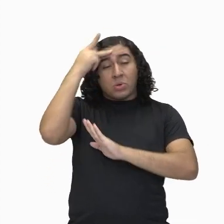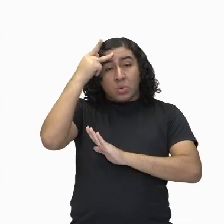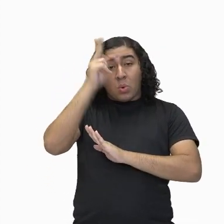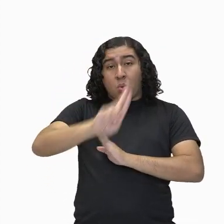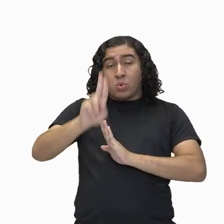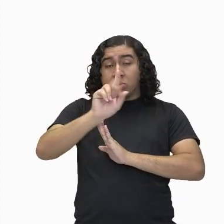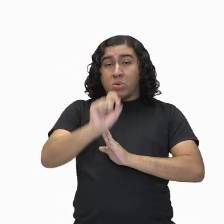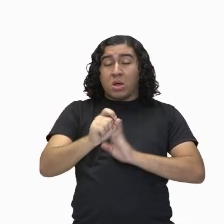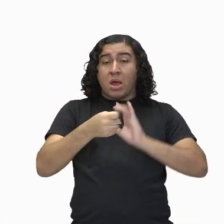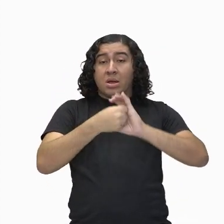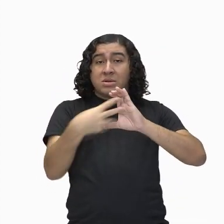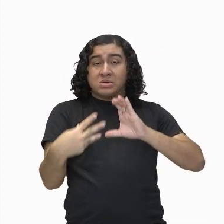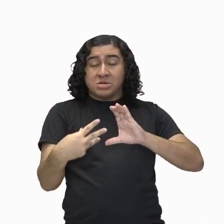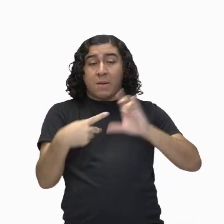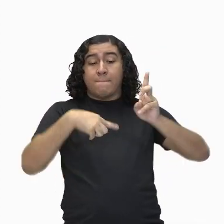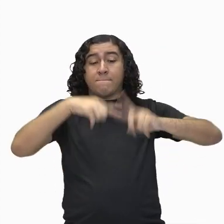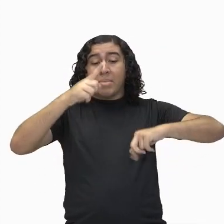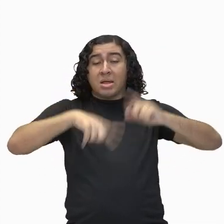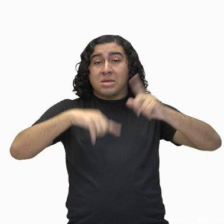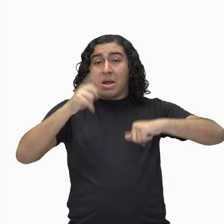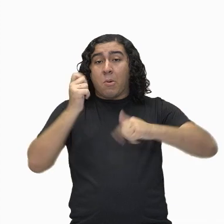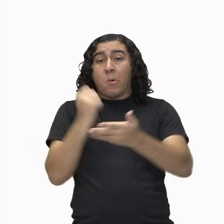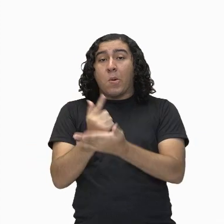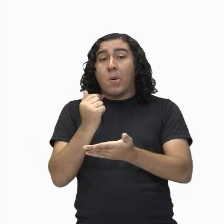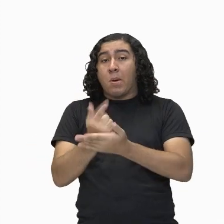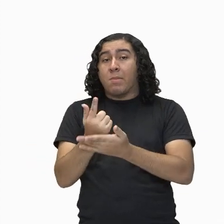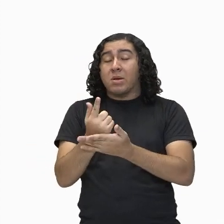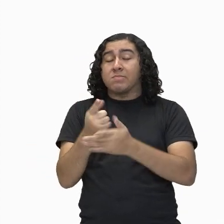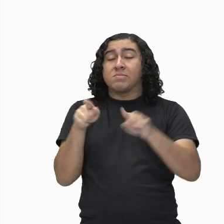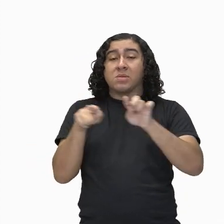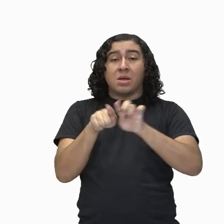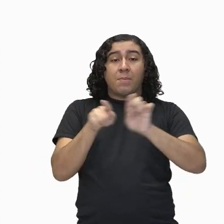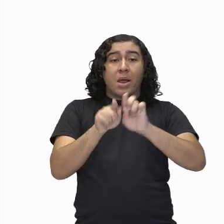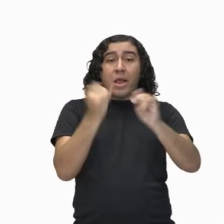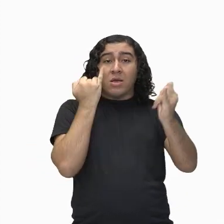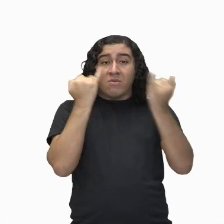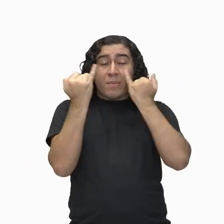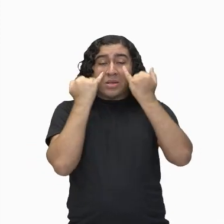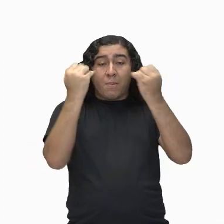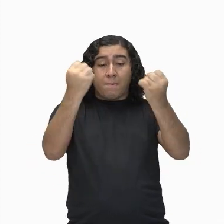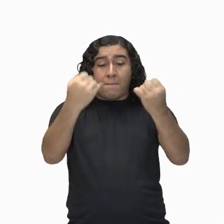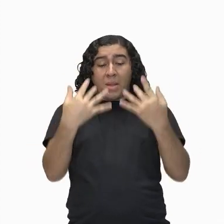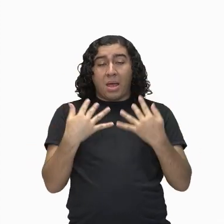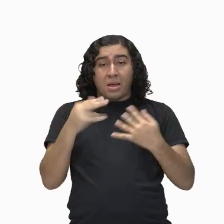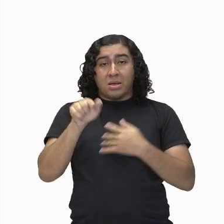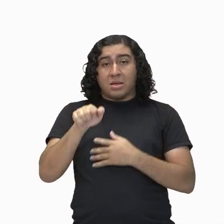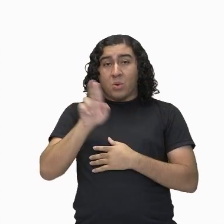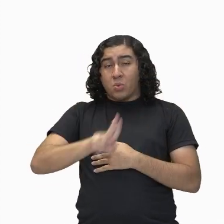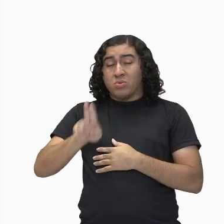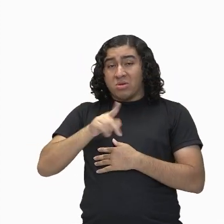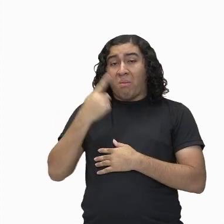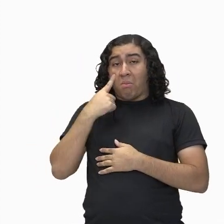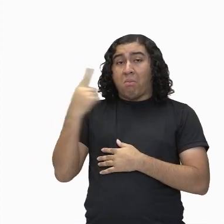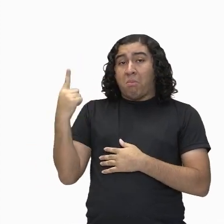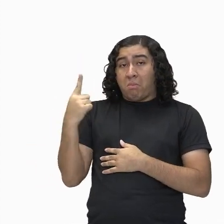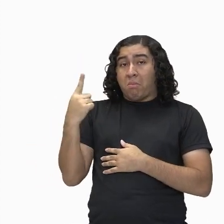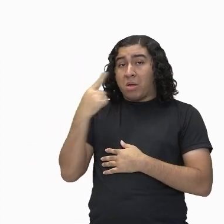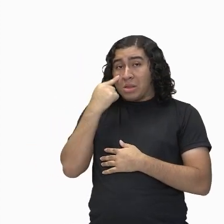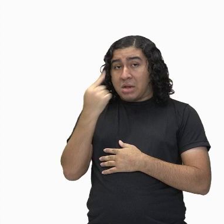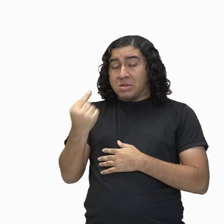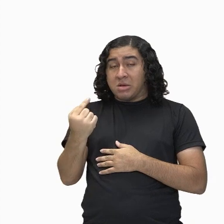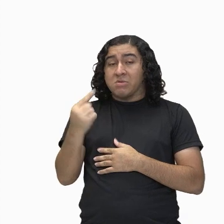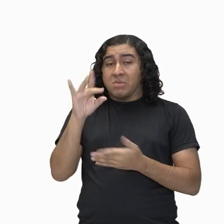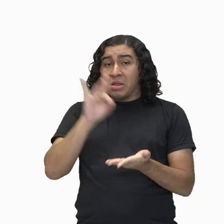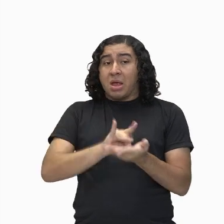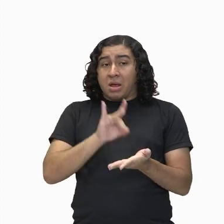Dos produtos, a partir das informações que ele consome. Olha só que interessante, gente.